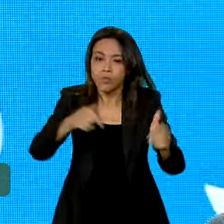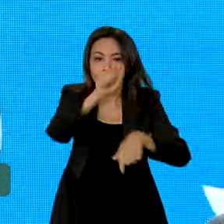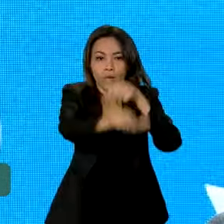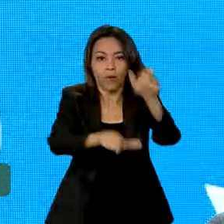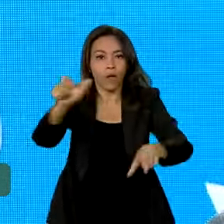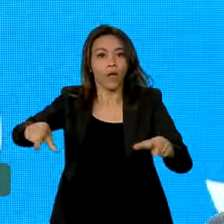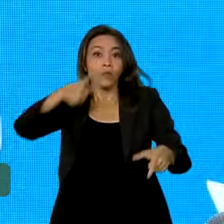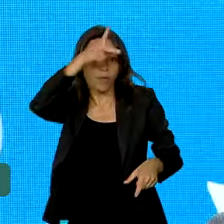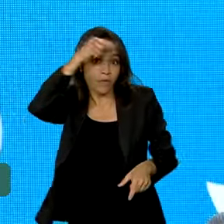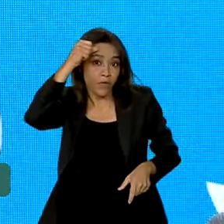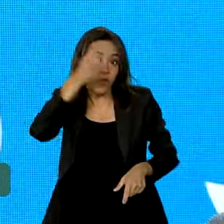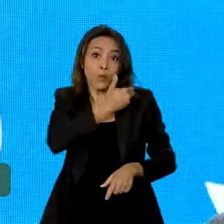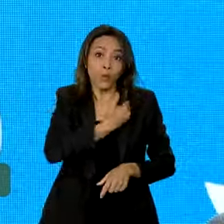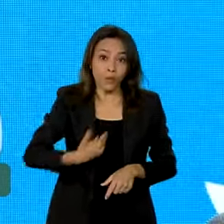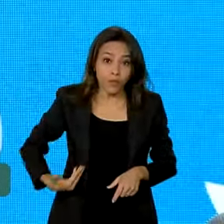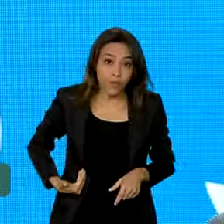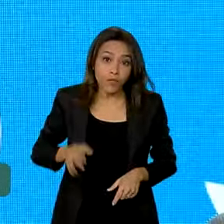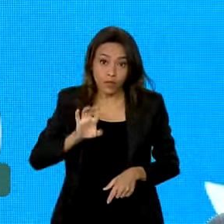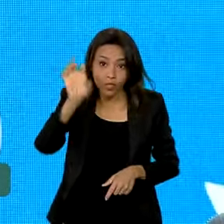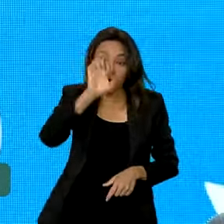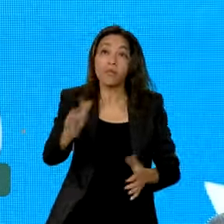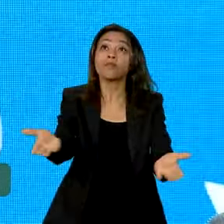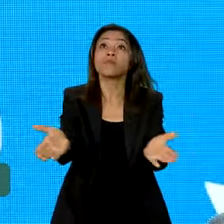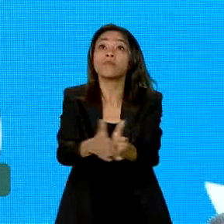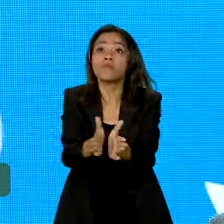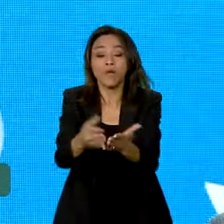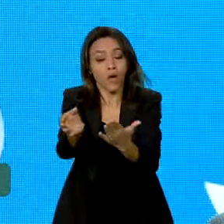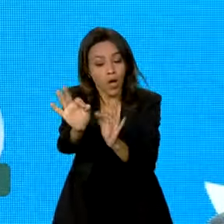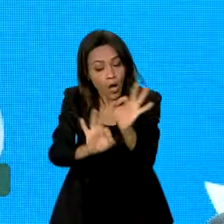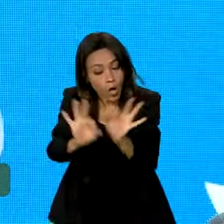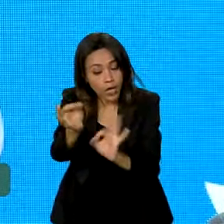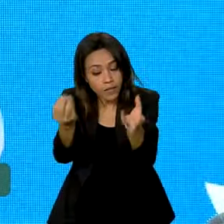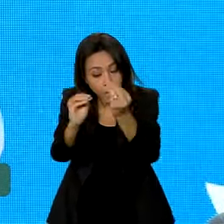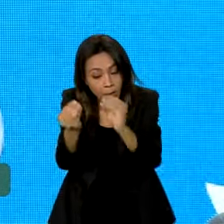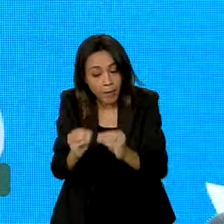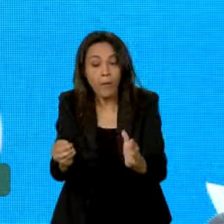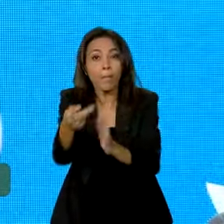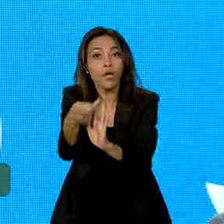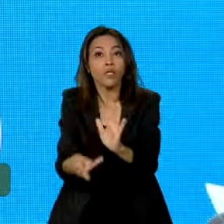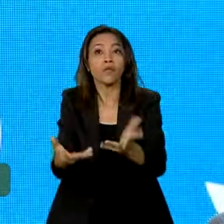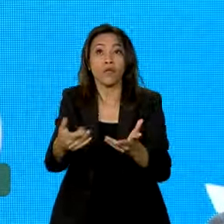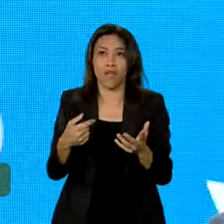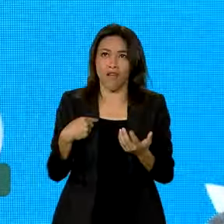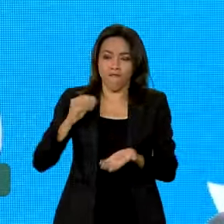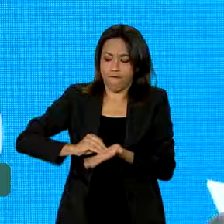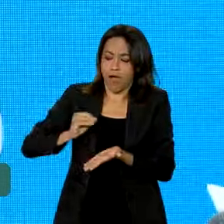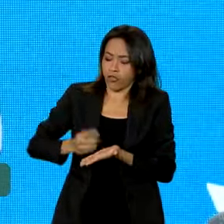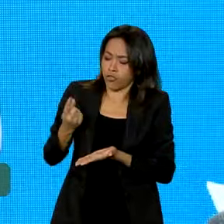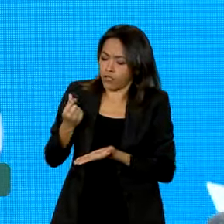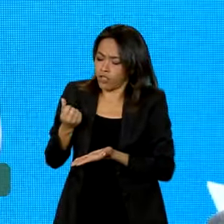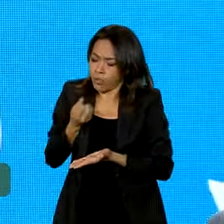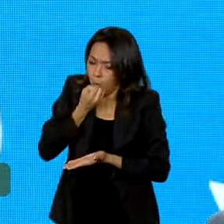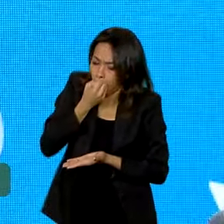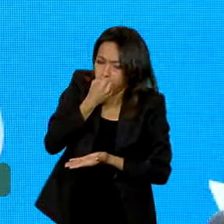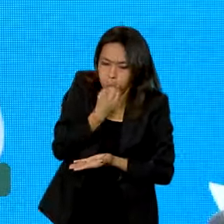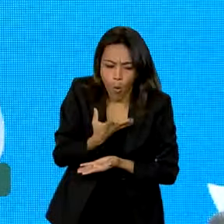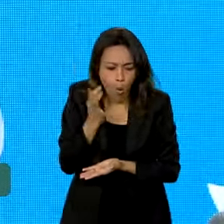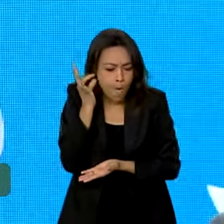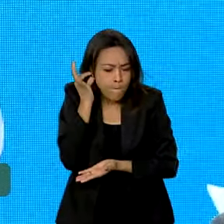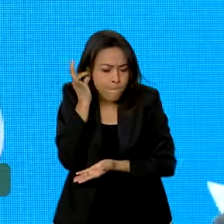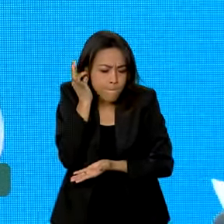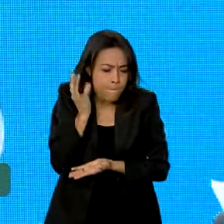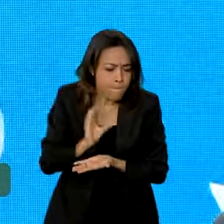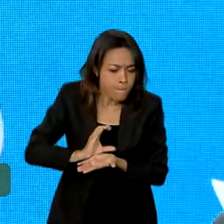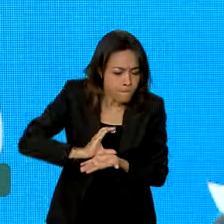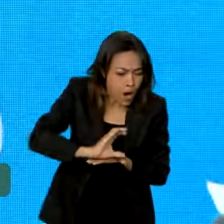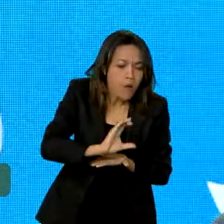para que eles façam projetos. Não há carência de recursos para bons projetos, não há carência de recursos. Bons projetos, eles